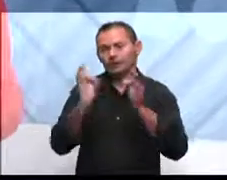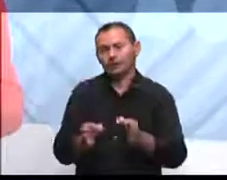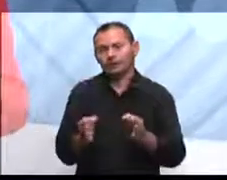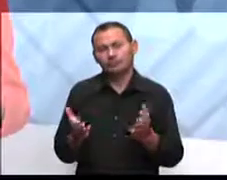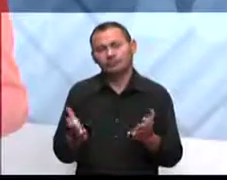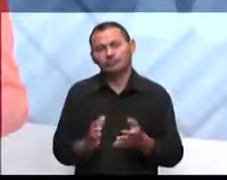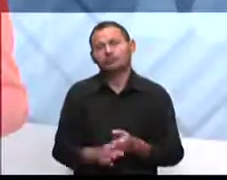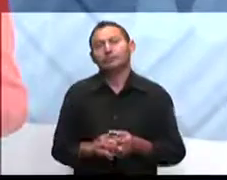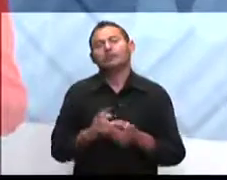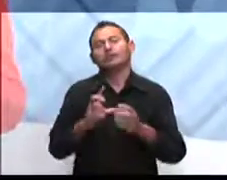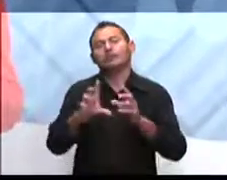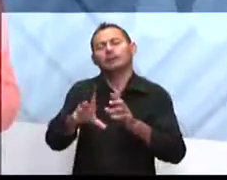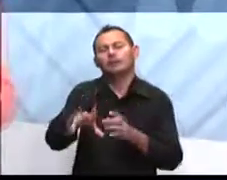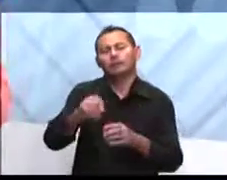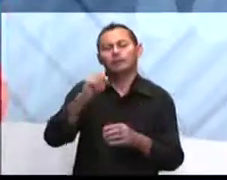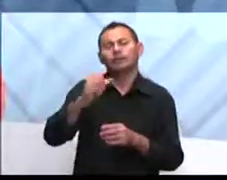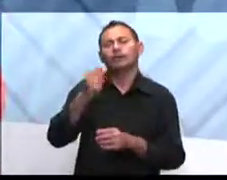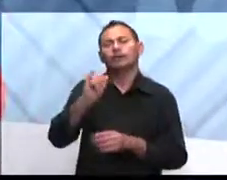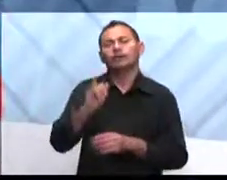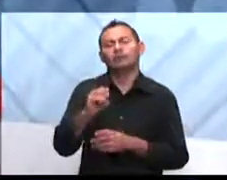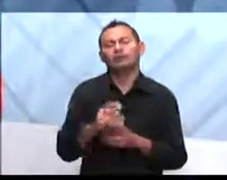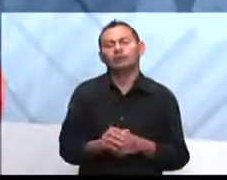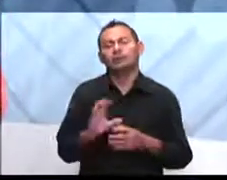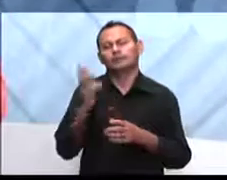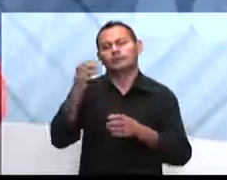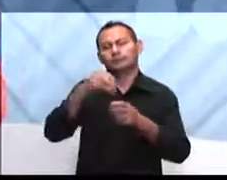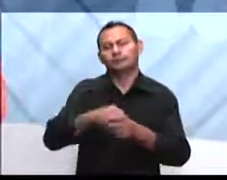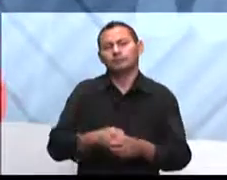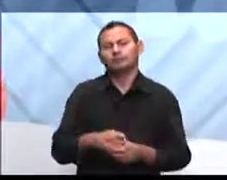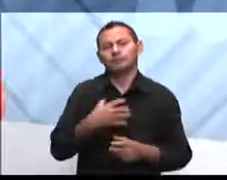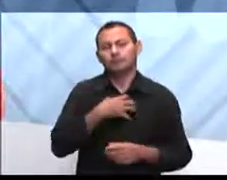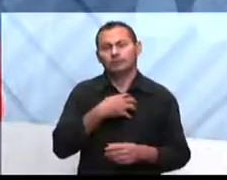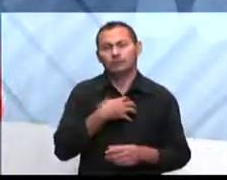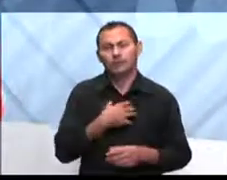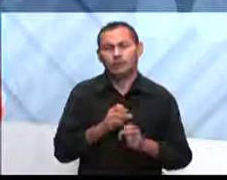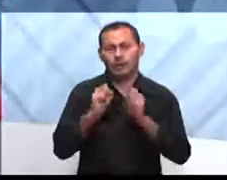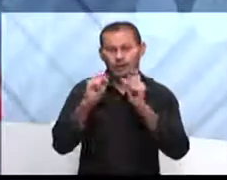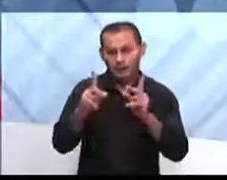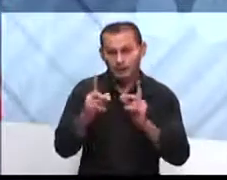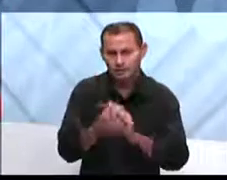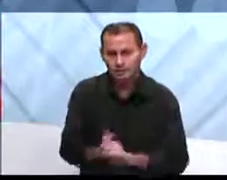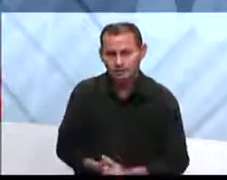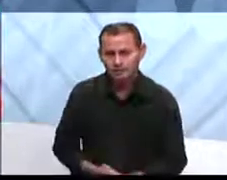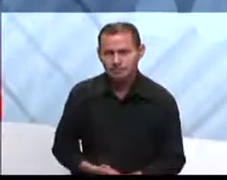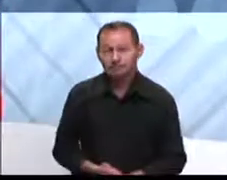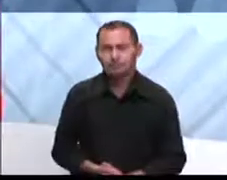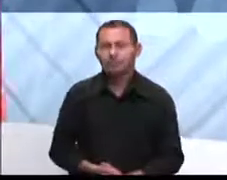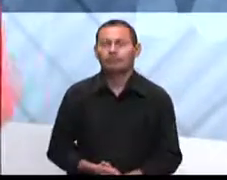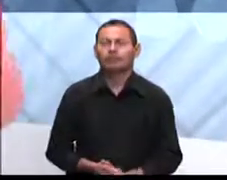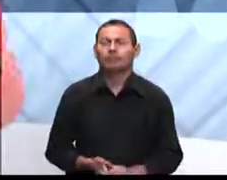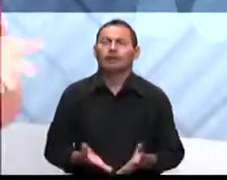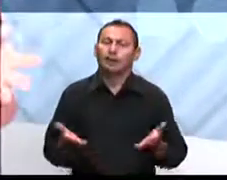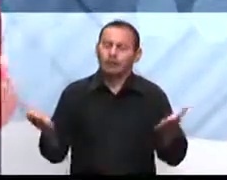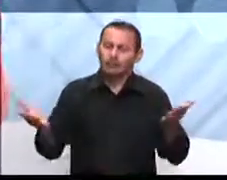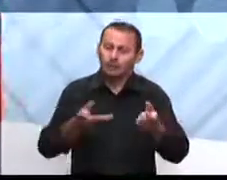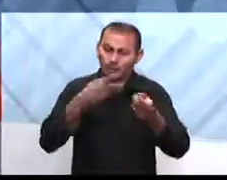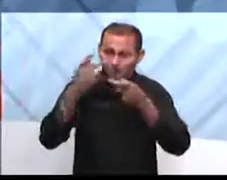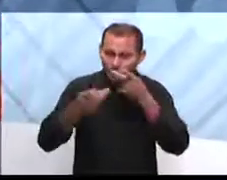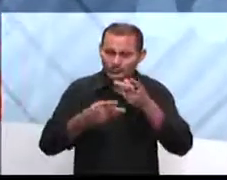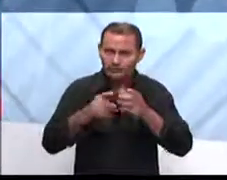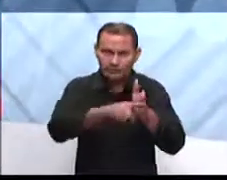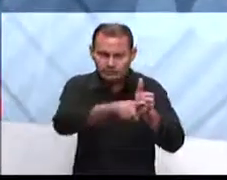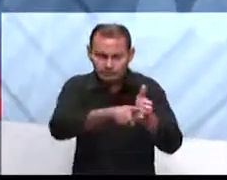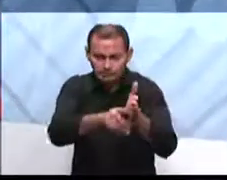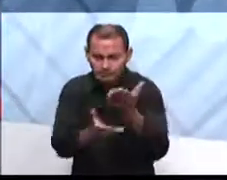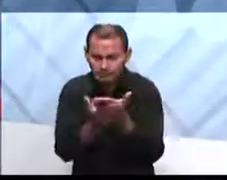certo, recolho e aí, então, funciona dessa maneira, ok? Então, falamos aí sobre